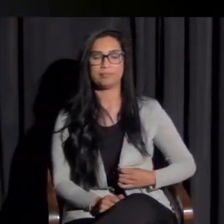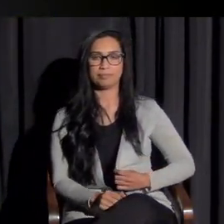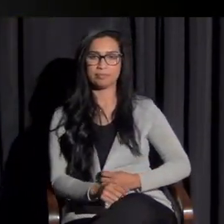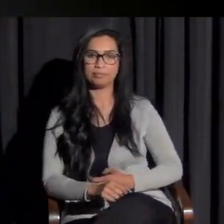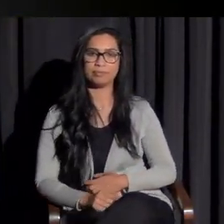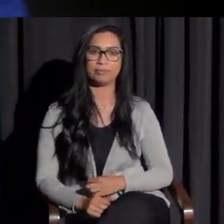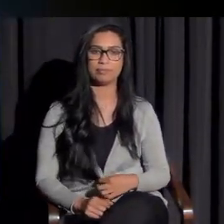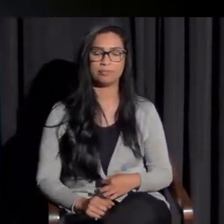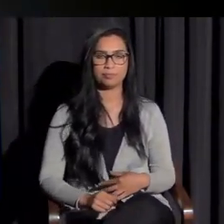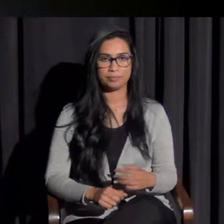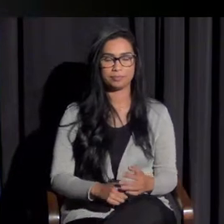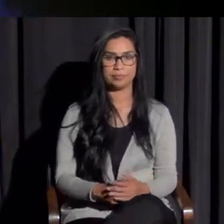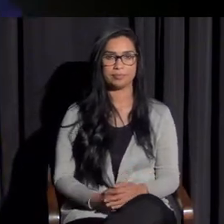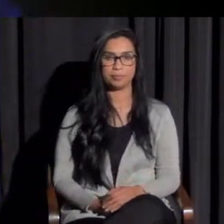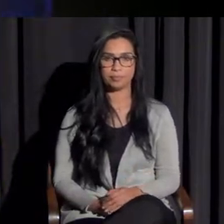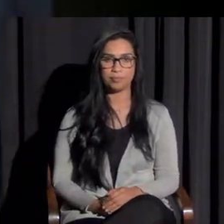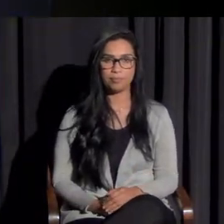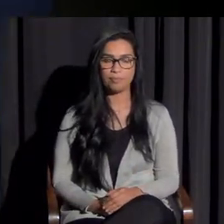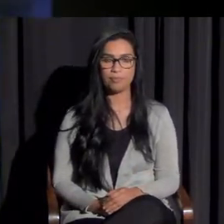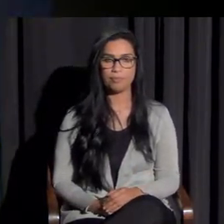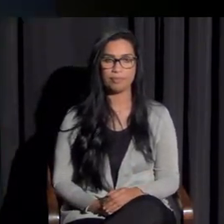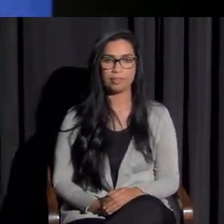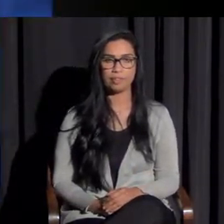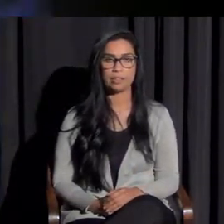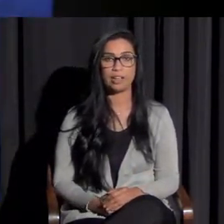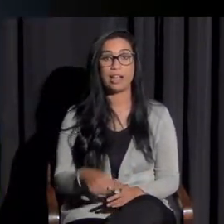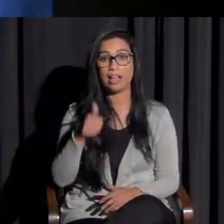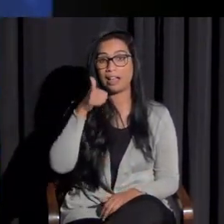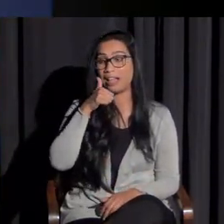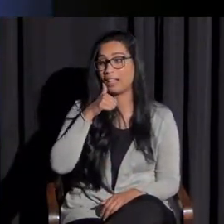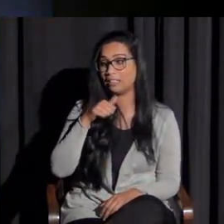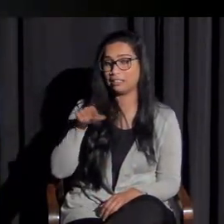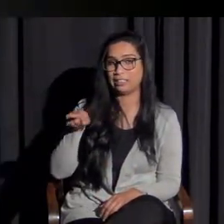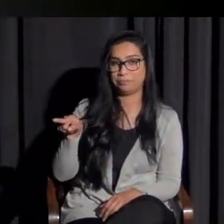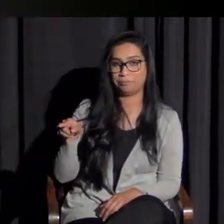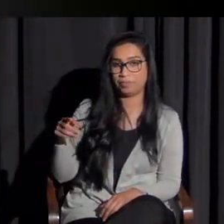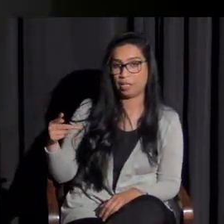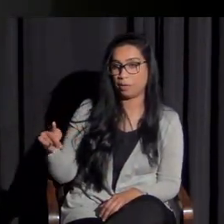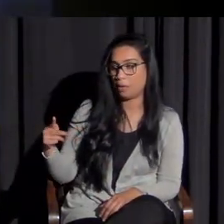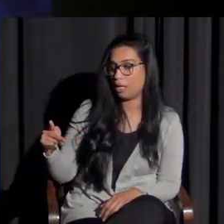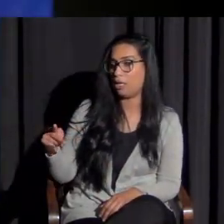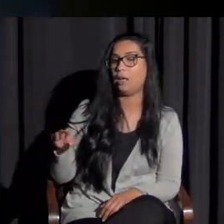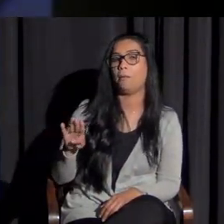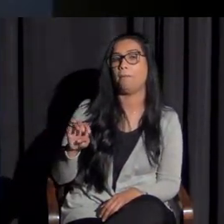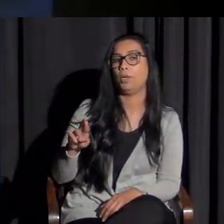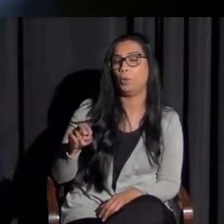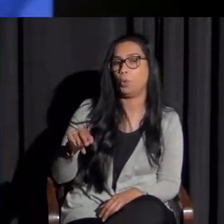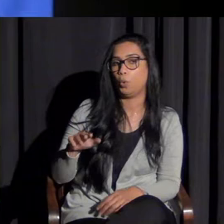verdade. Mentira, tem mais meninas. Não, as meninas é do meu pai. A Bruna, a Brenda,